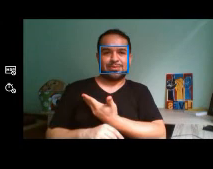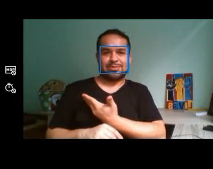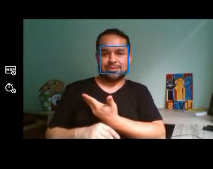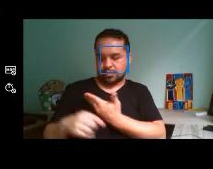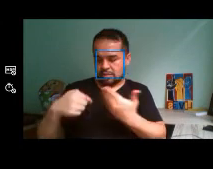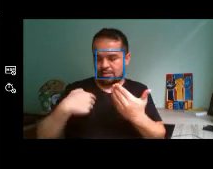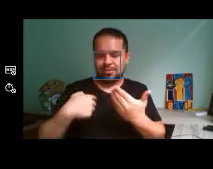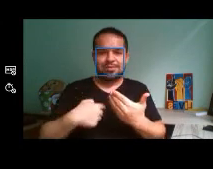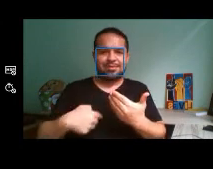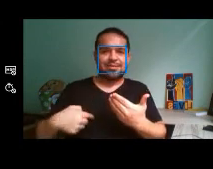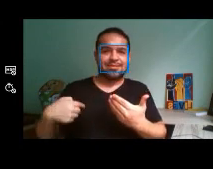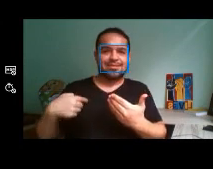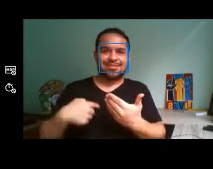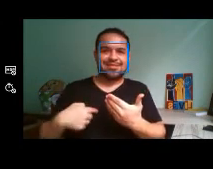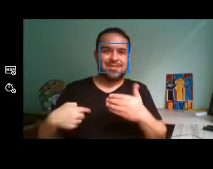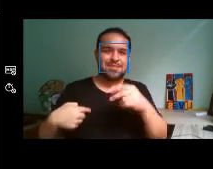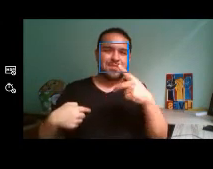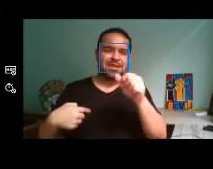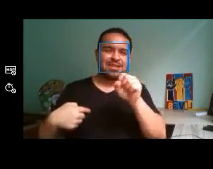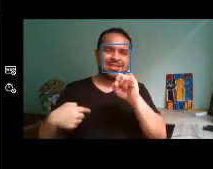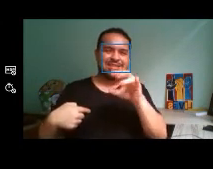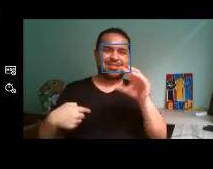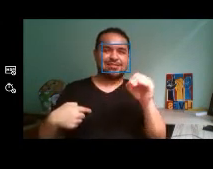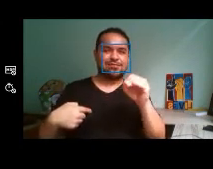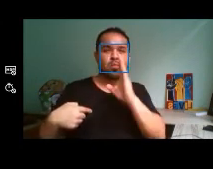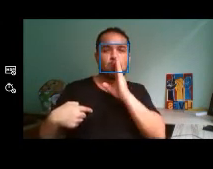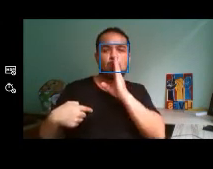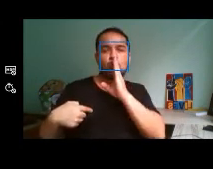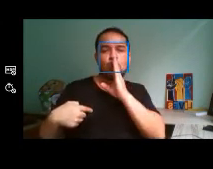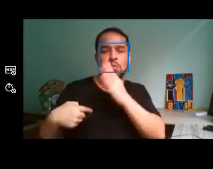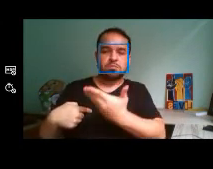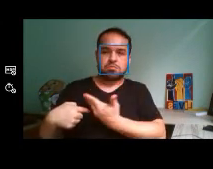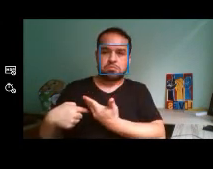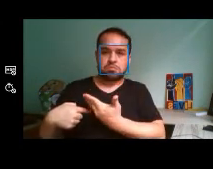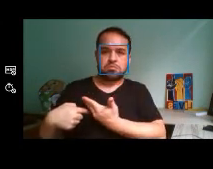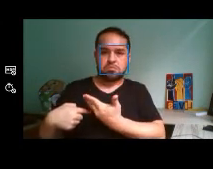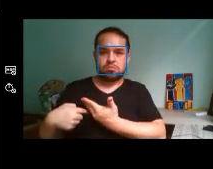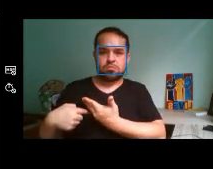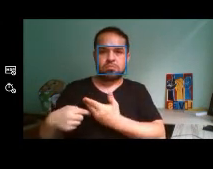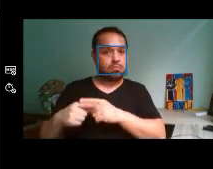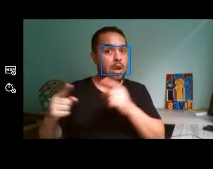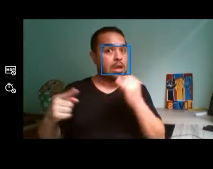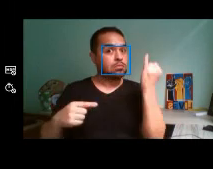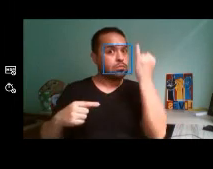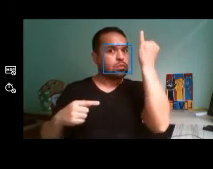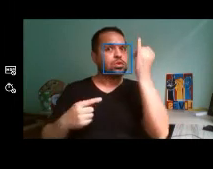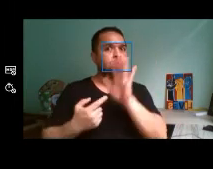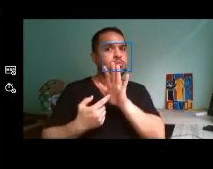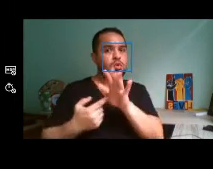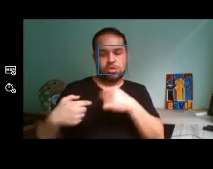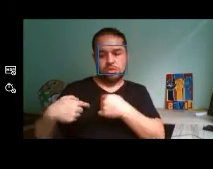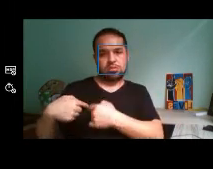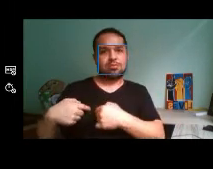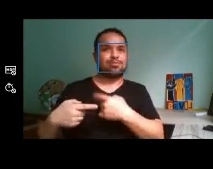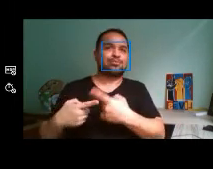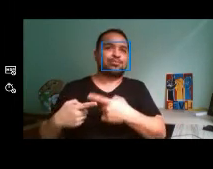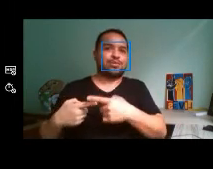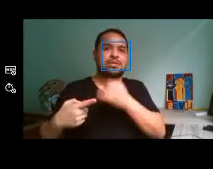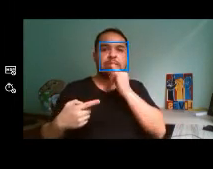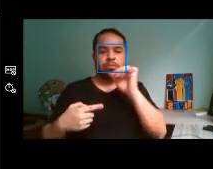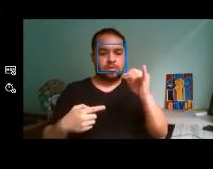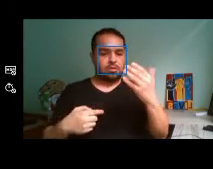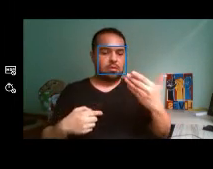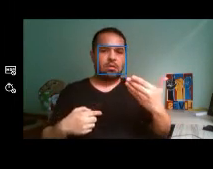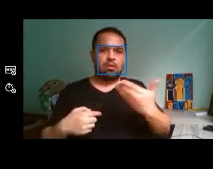quais são os passivos, né? Por exemplo, no sinal de amigo, o peito esquerdo aqui é um articulador passivo. Ele